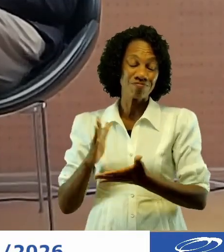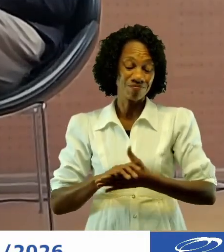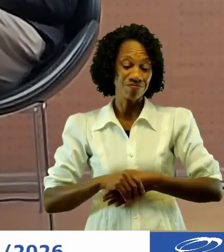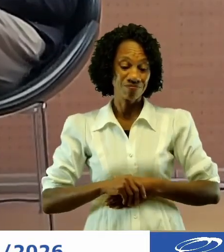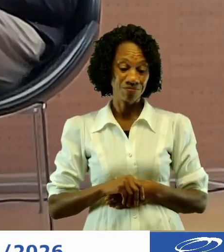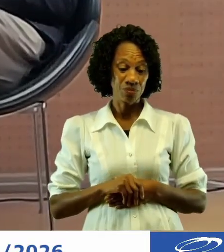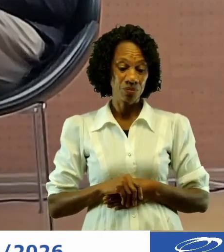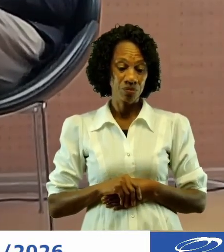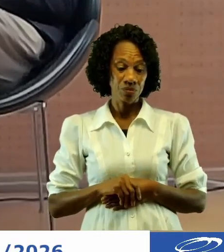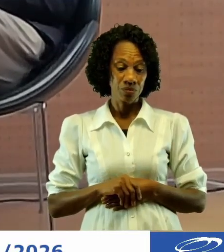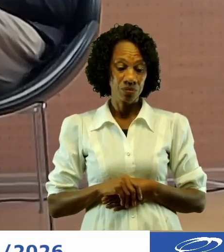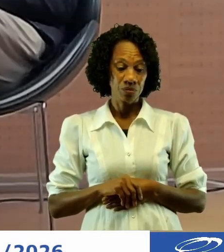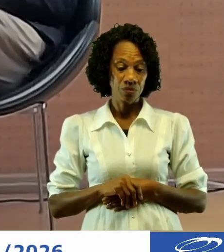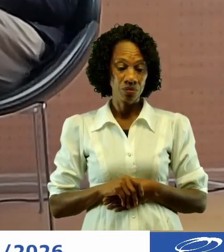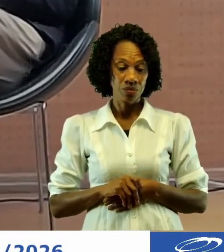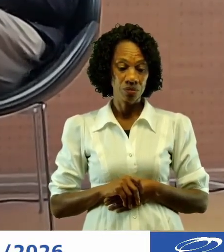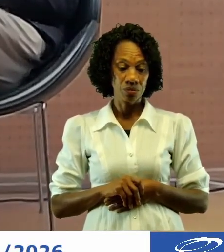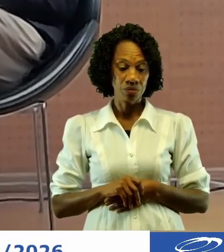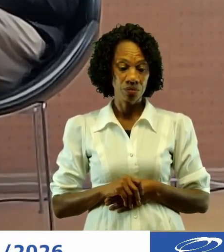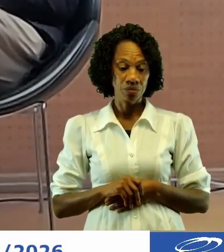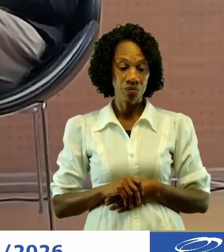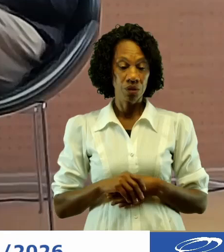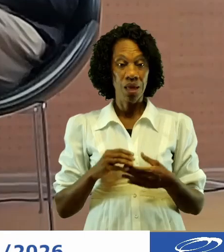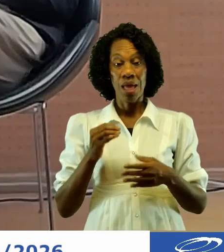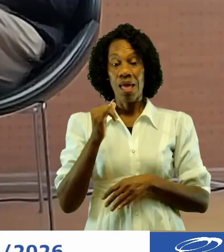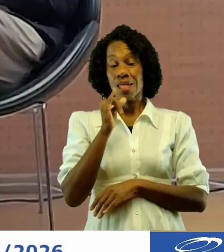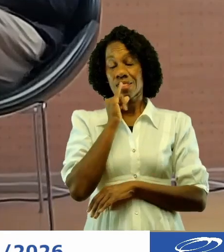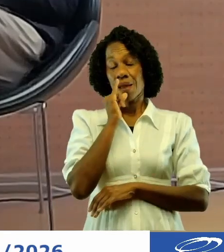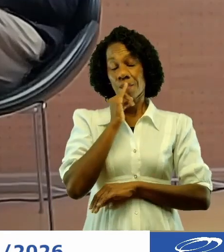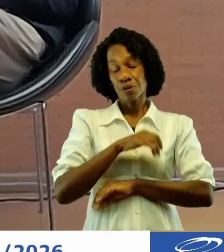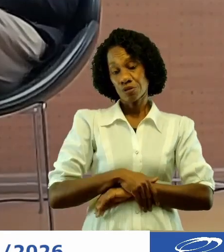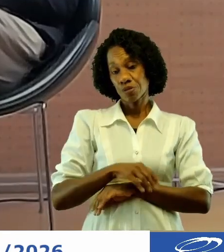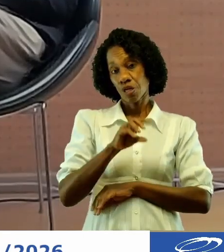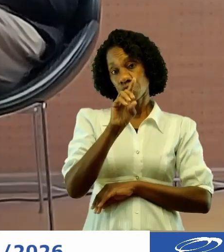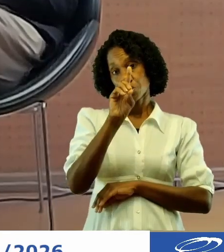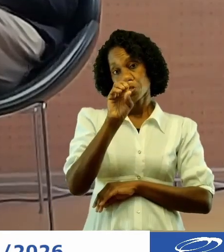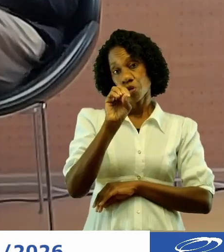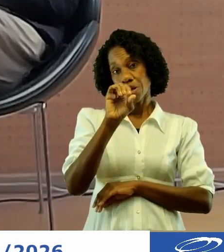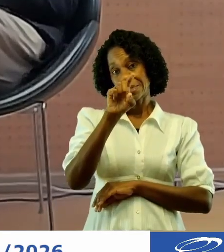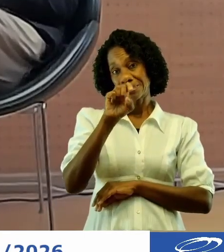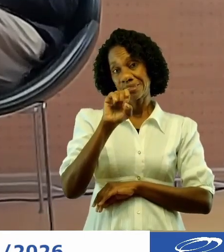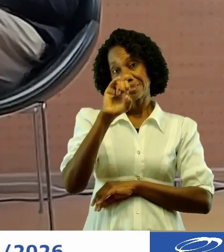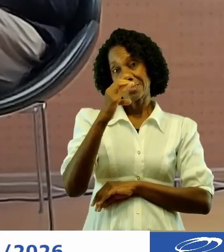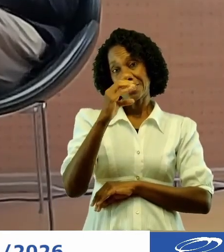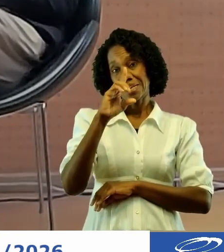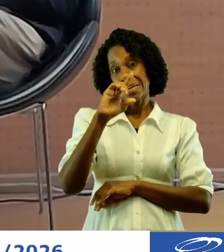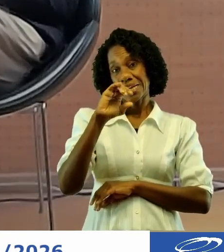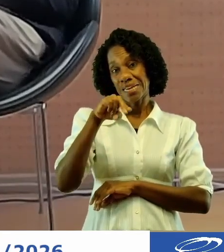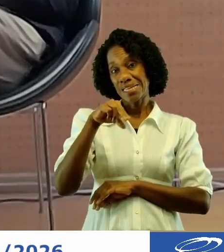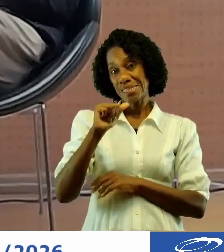know beforehand. Por exemplo, doxiciclina, por exemplo,